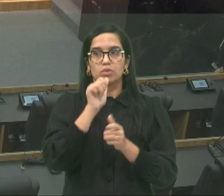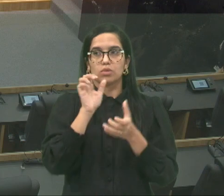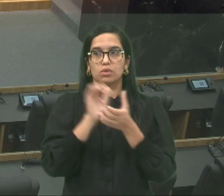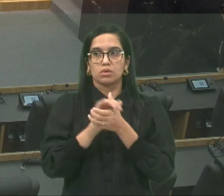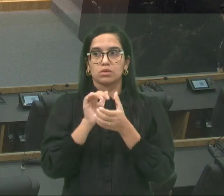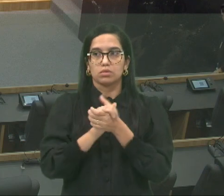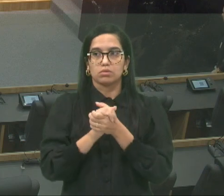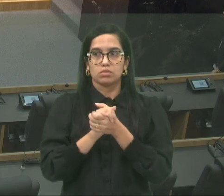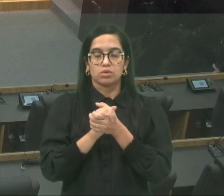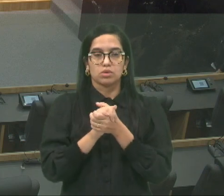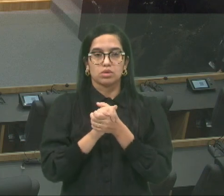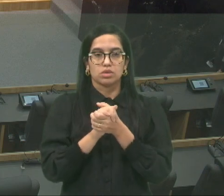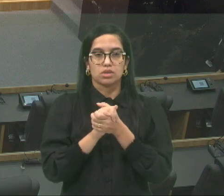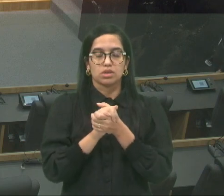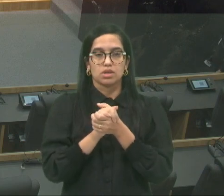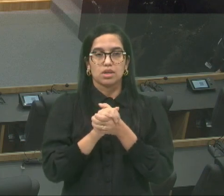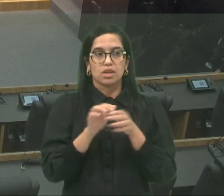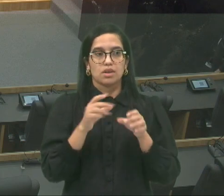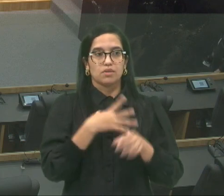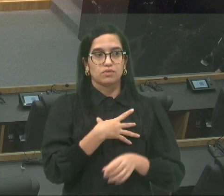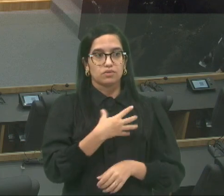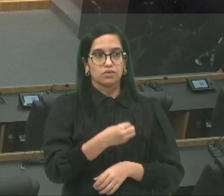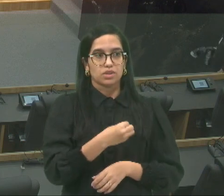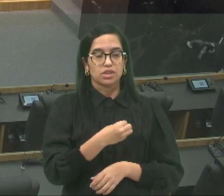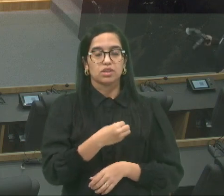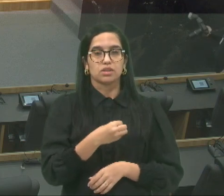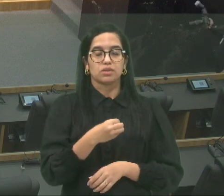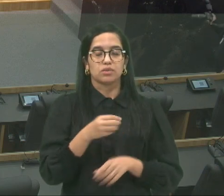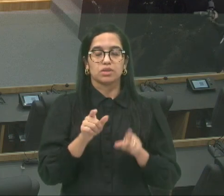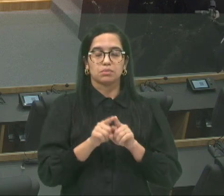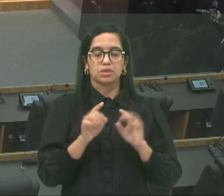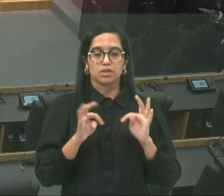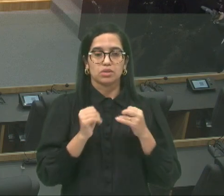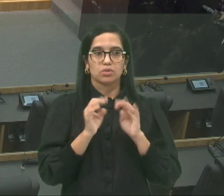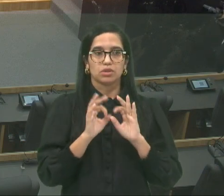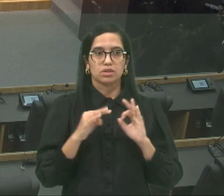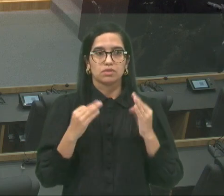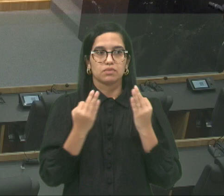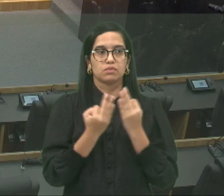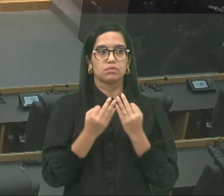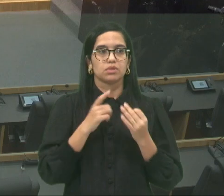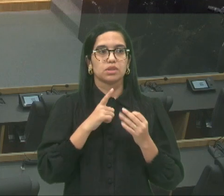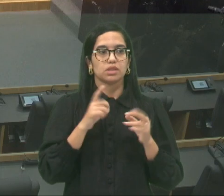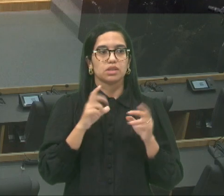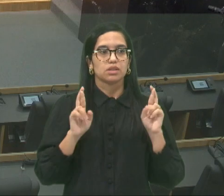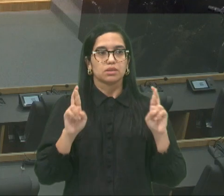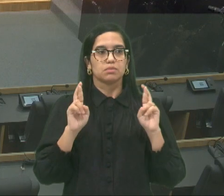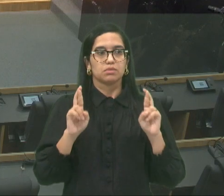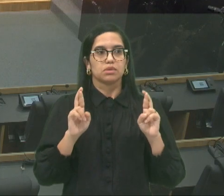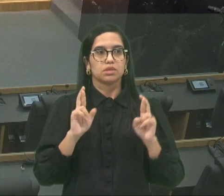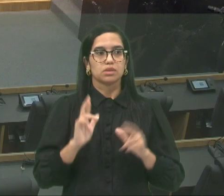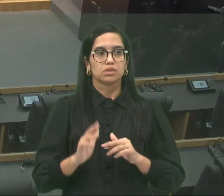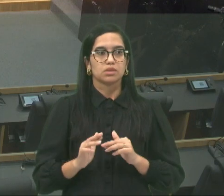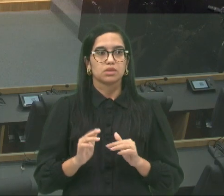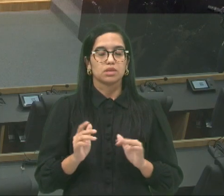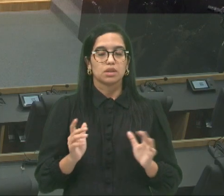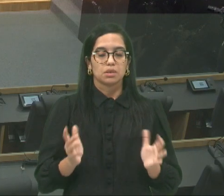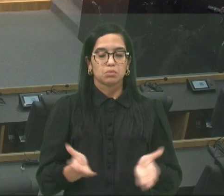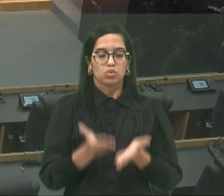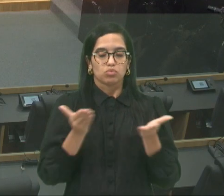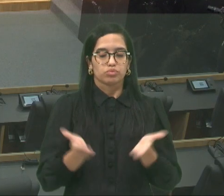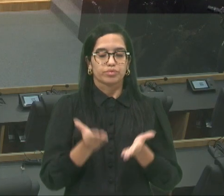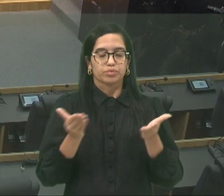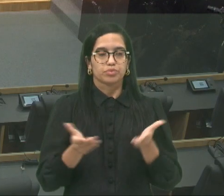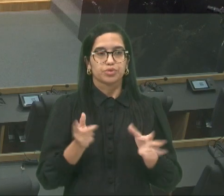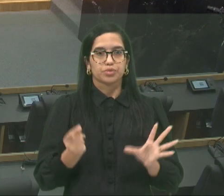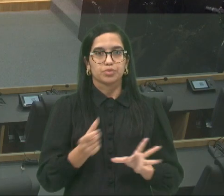Rosana, dos filhos e da família, sempre a esperança em poder fomentar a economia cada vez